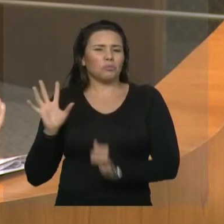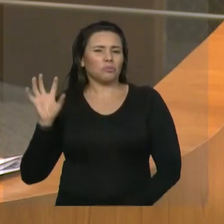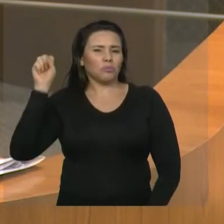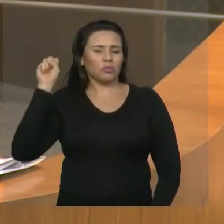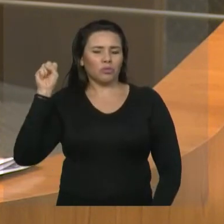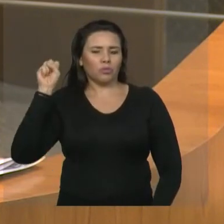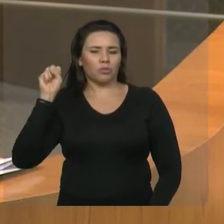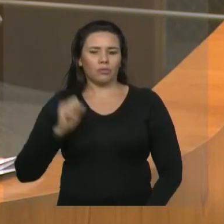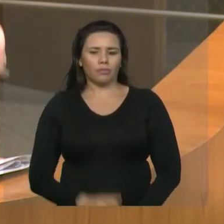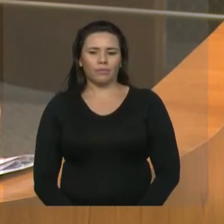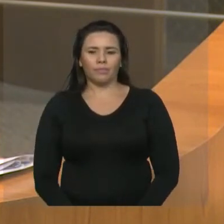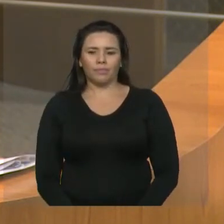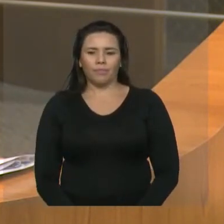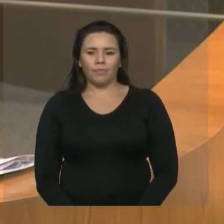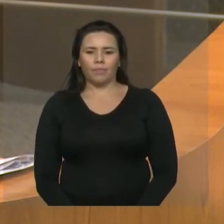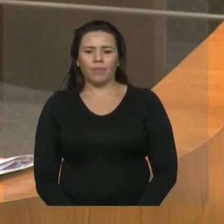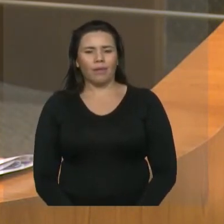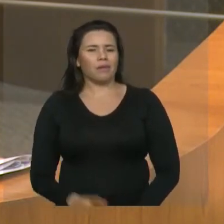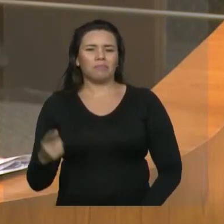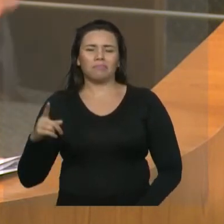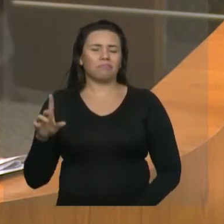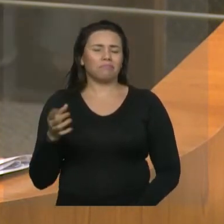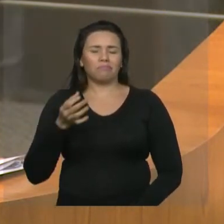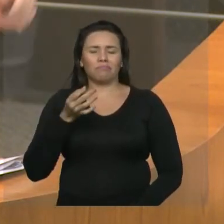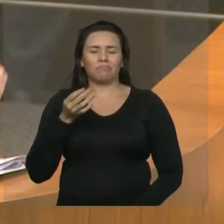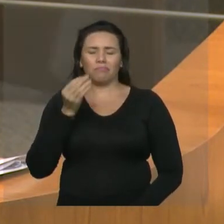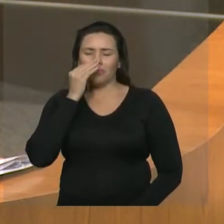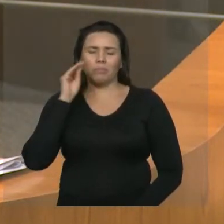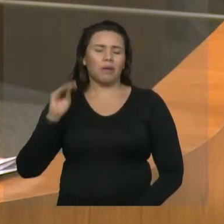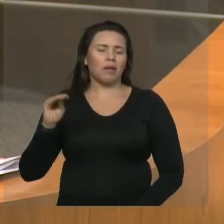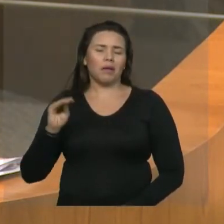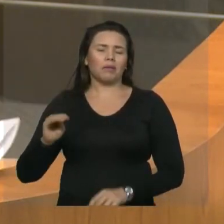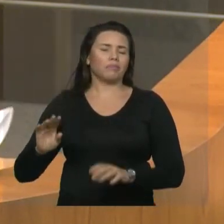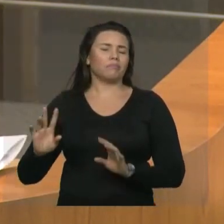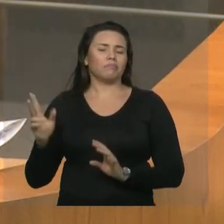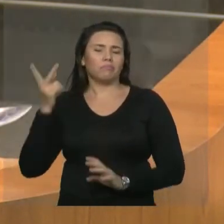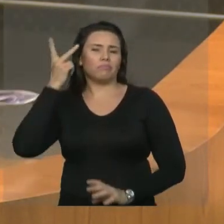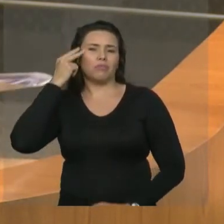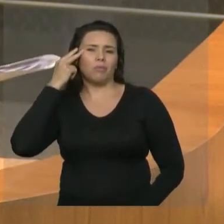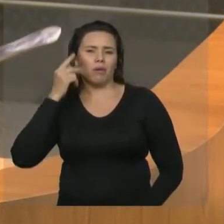vai ficar assim. E aqui no Maranhão, vamos ficar desgastados e a vida vai seguindo. Muito obrigado, senhor presidente.